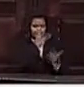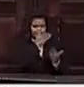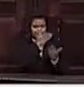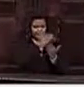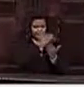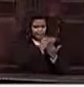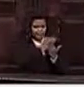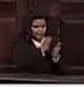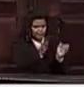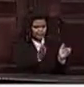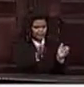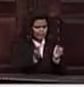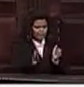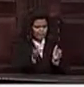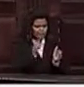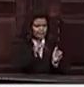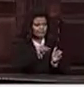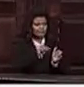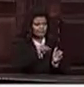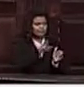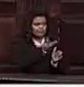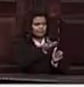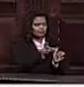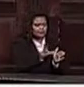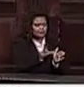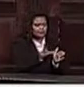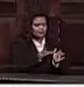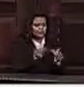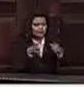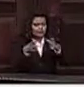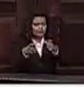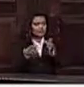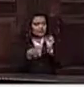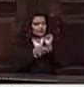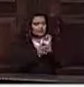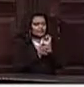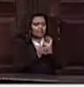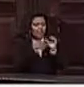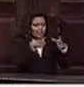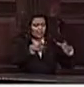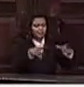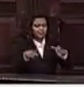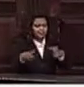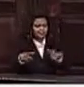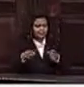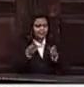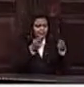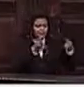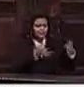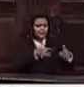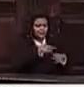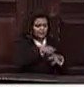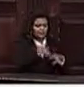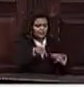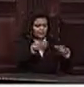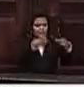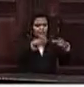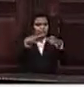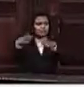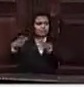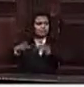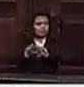Segurança que apresentava 10 áreas totalmente controladas pelo tráfico de